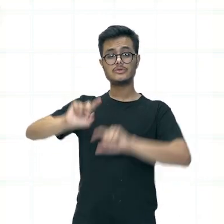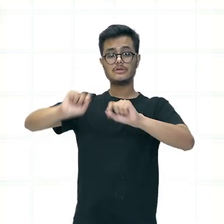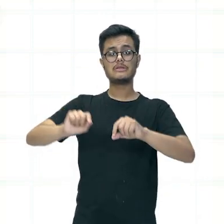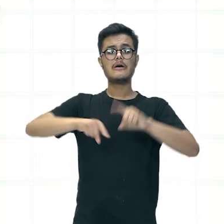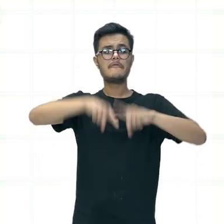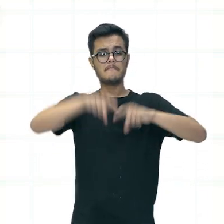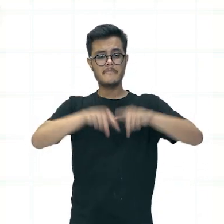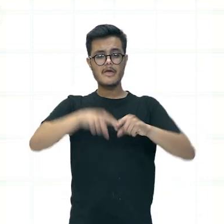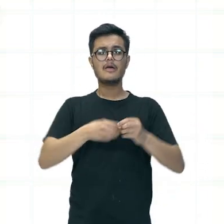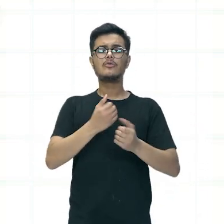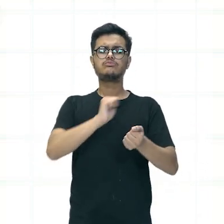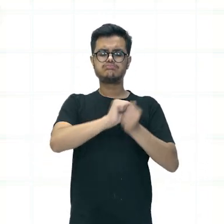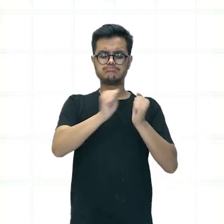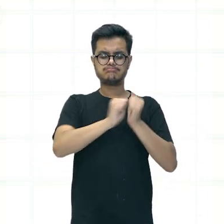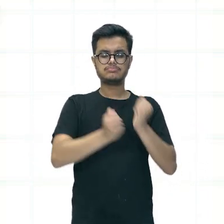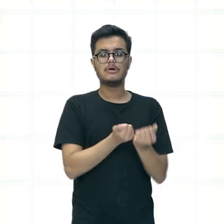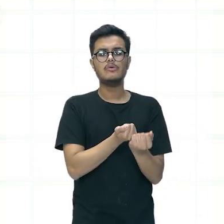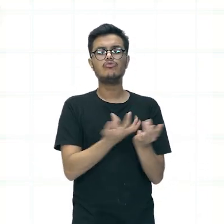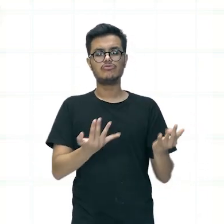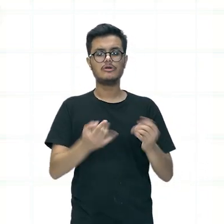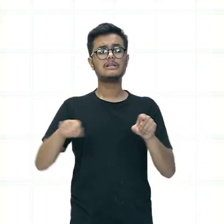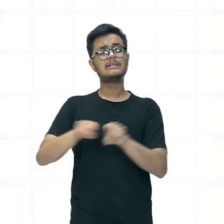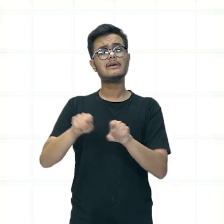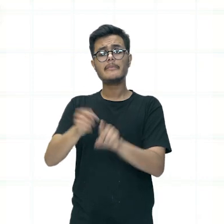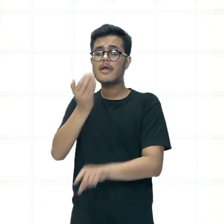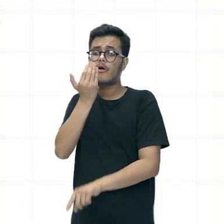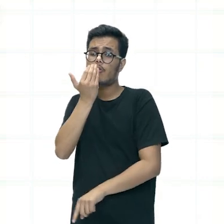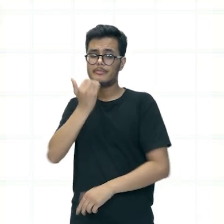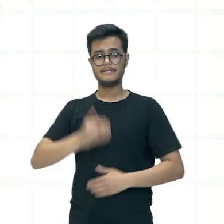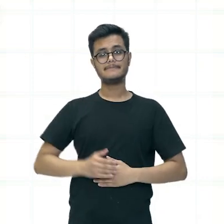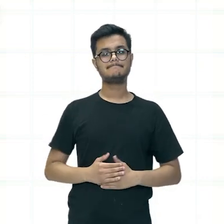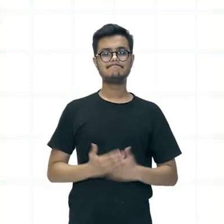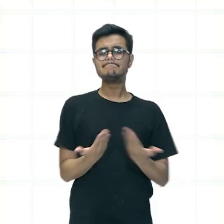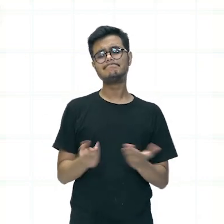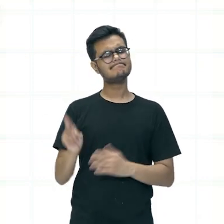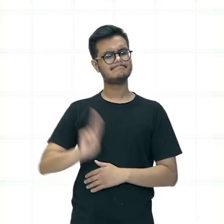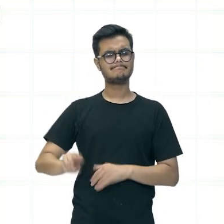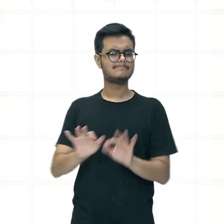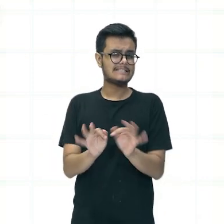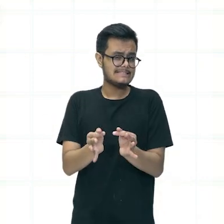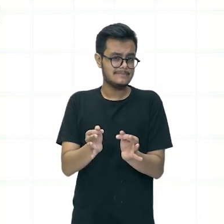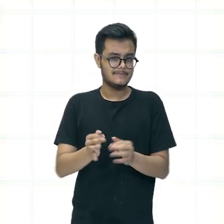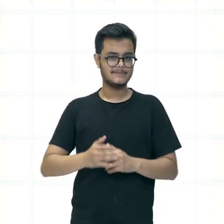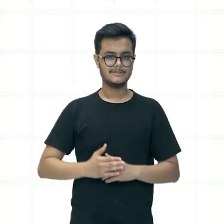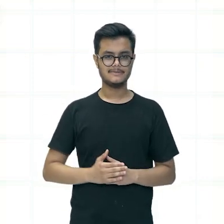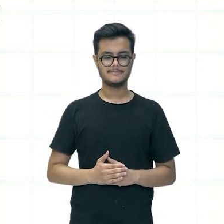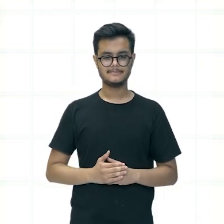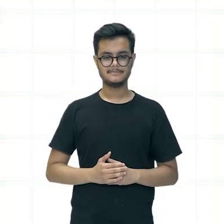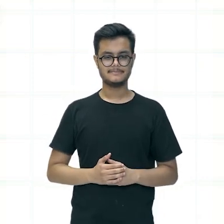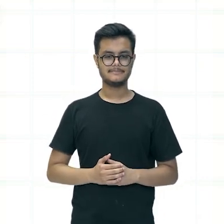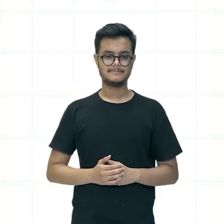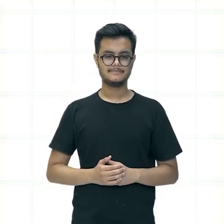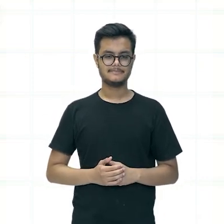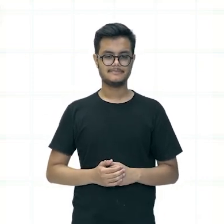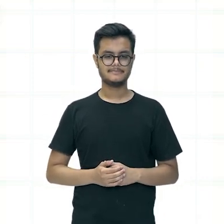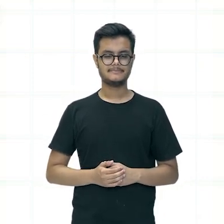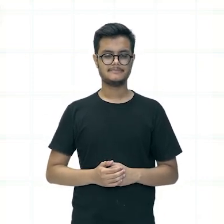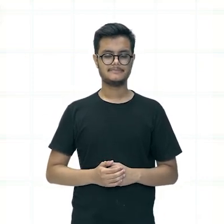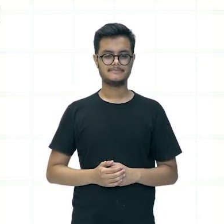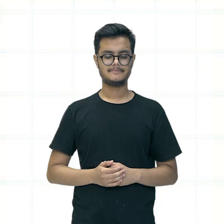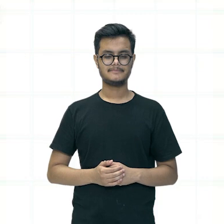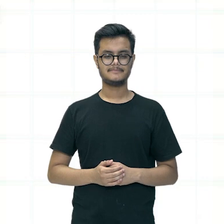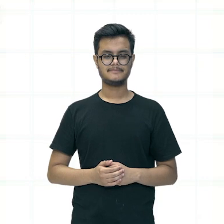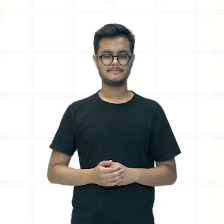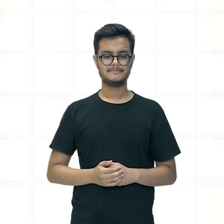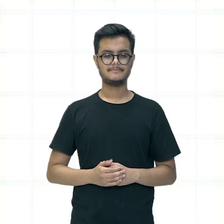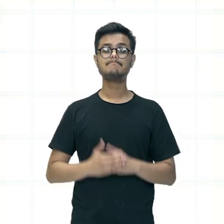para acender o fogo e preparar alimentos, certo? Used. Used é o meu verbo no passado.